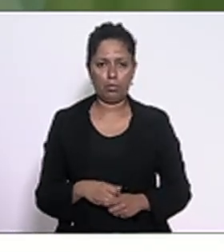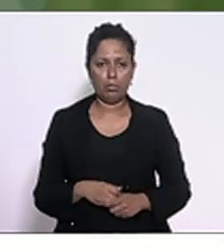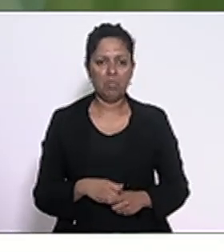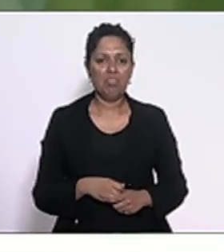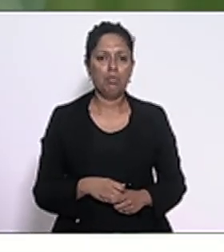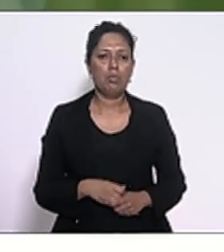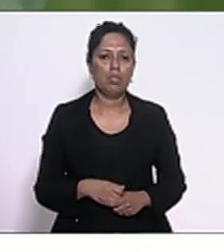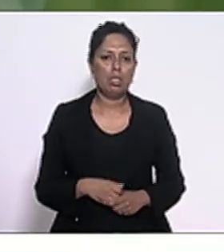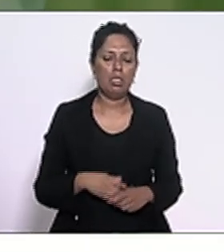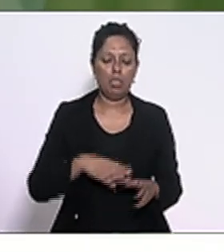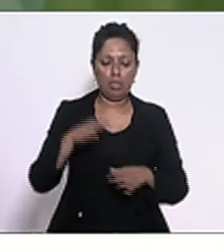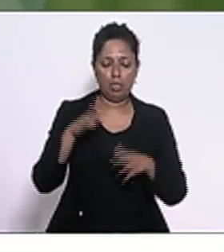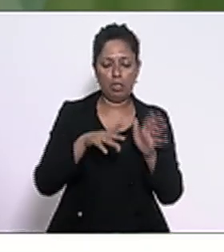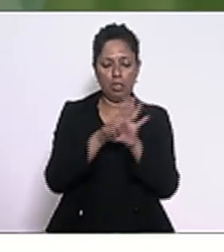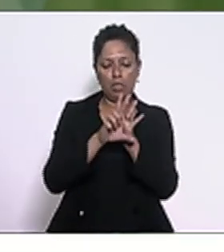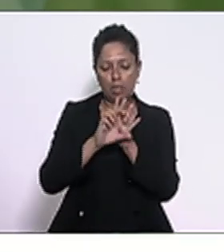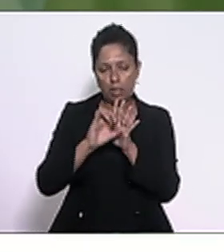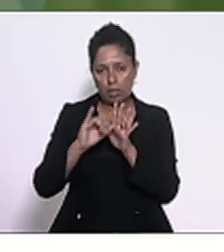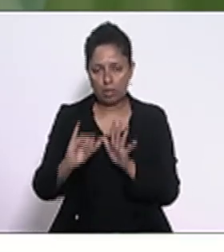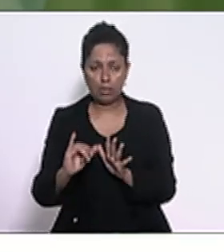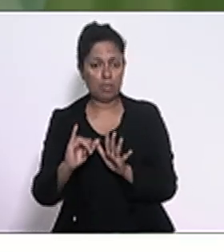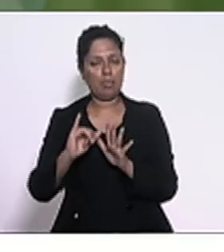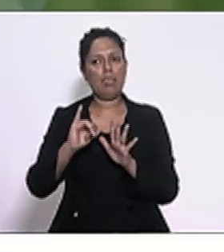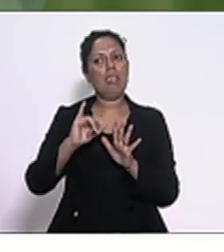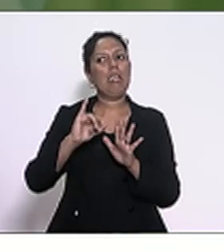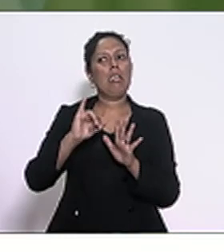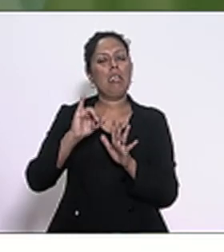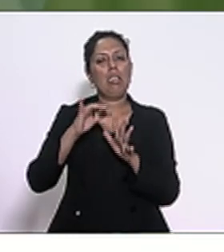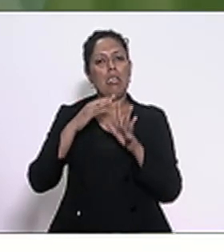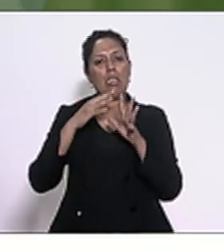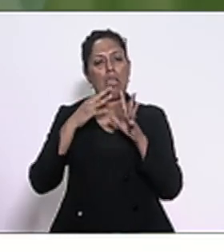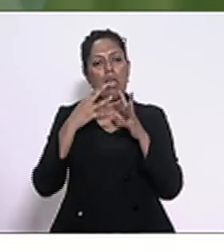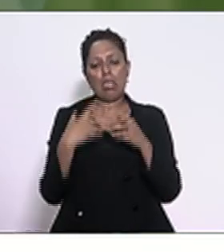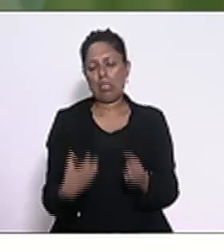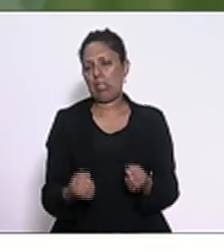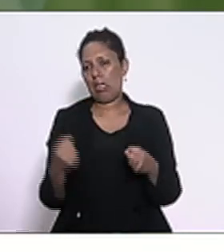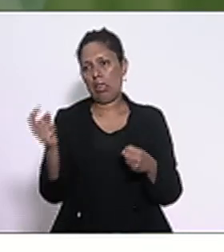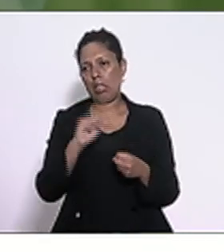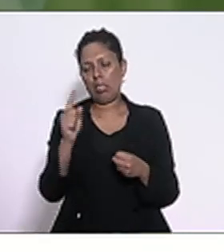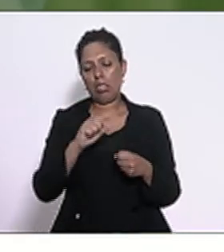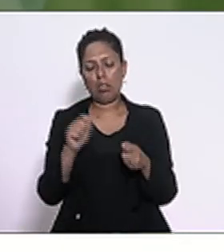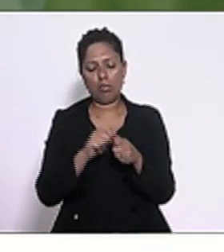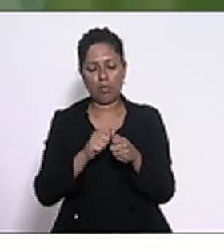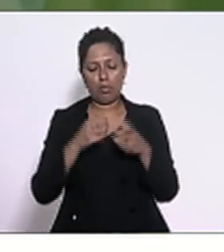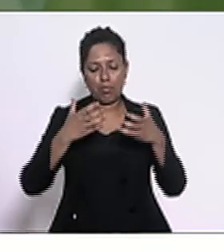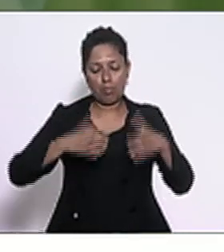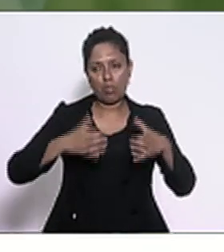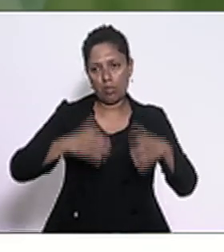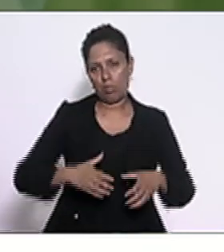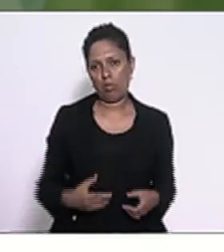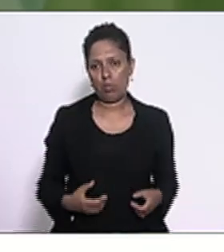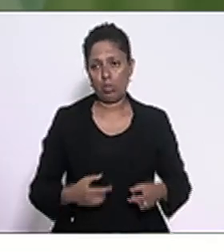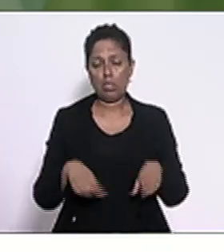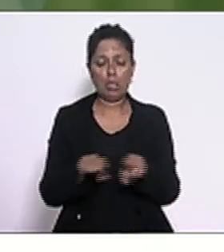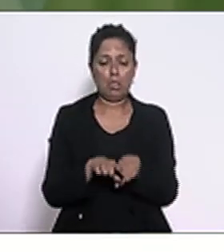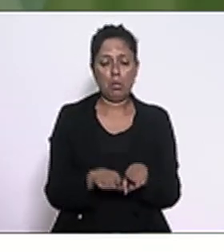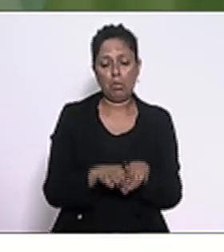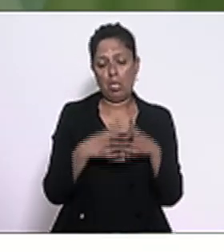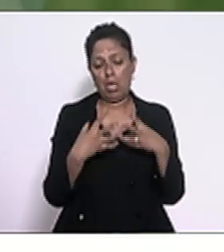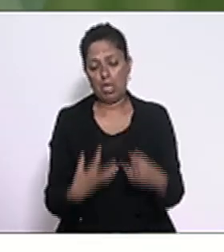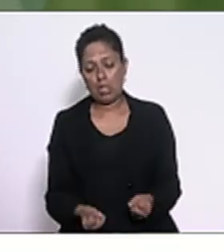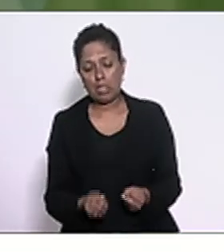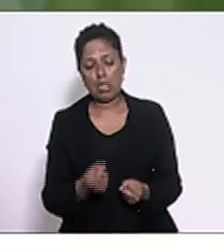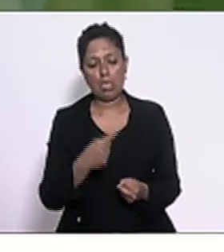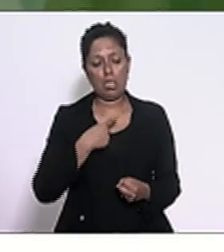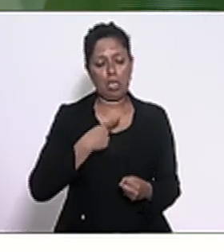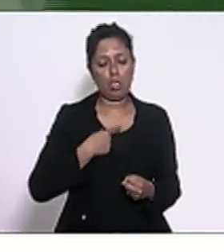impossibilidade legal, a lei não permite, né, eu não posso terceirizar a atividade fim